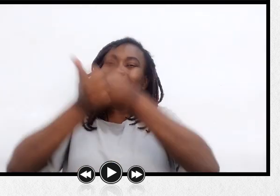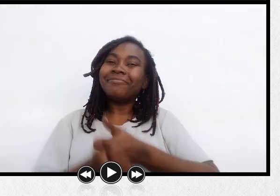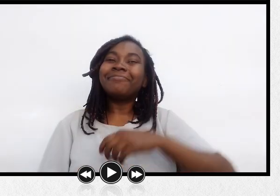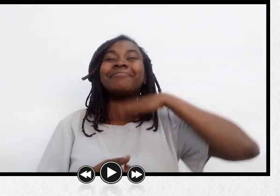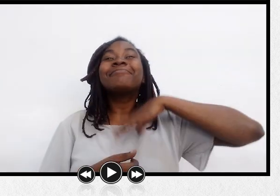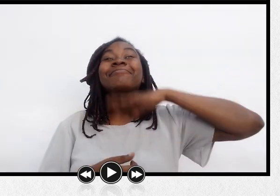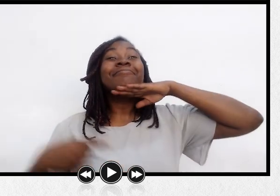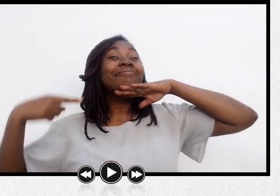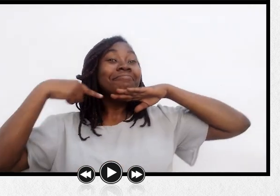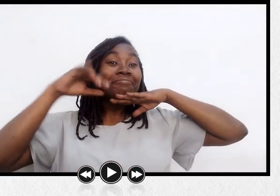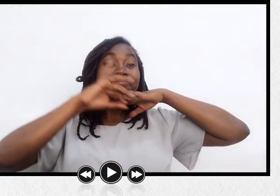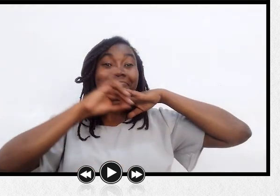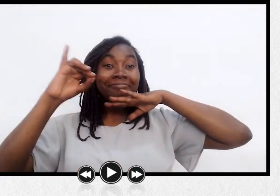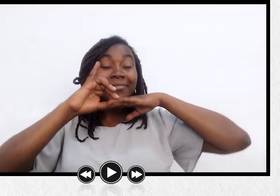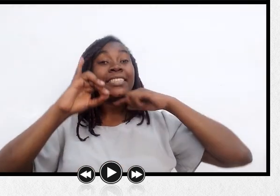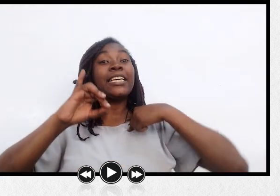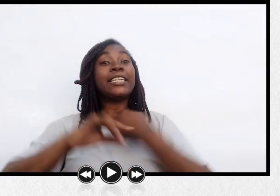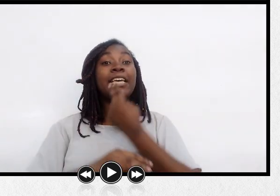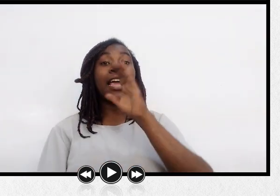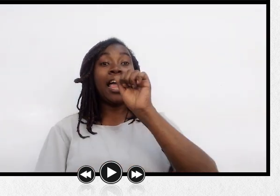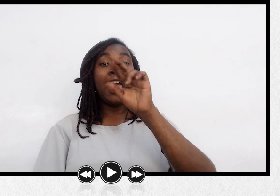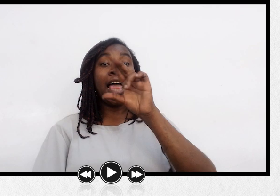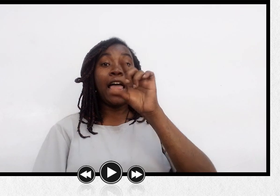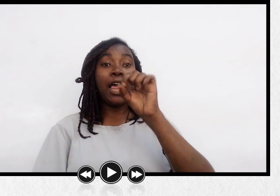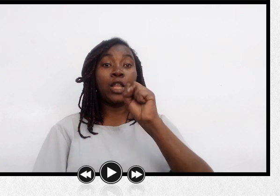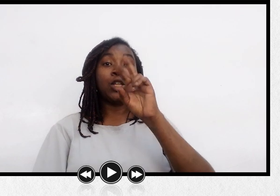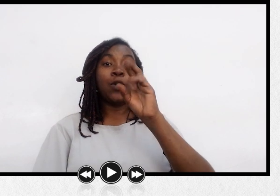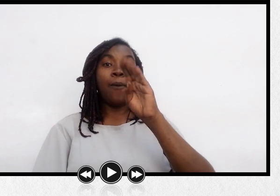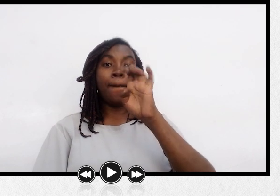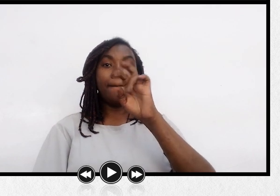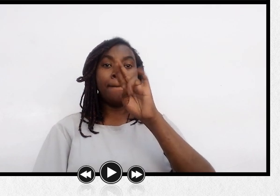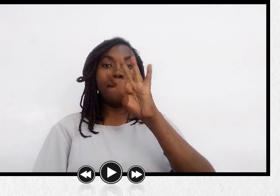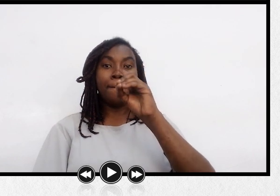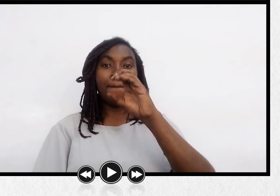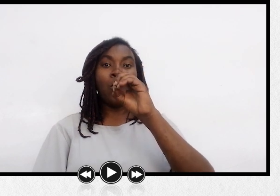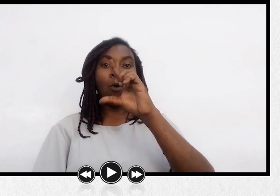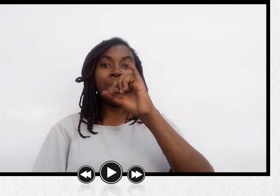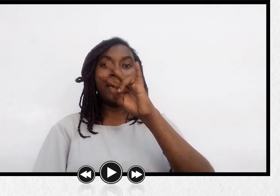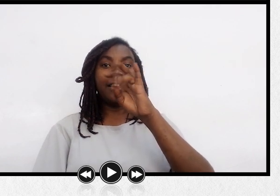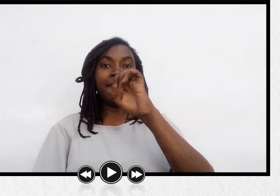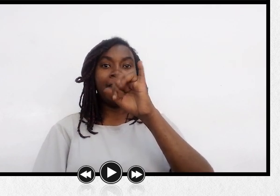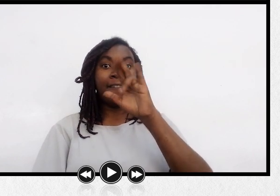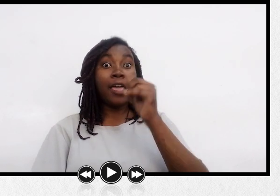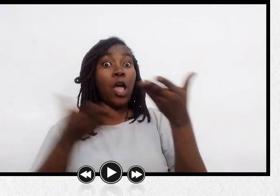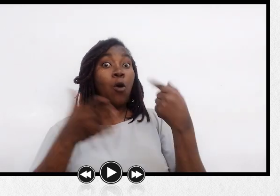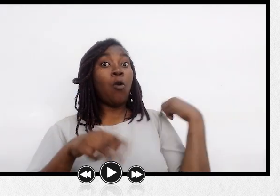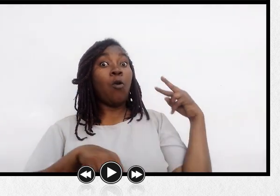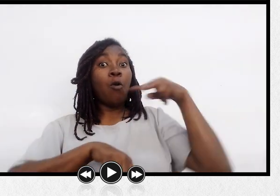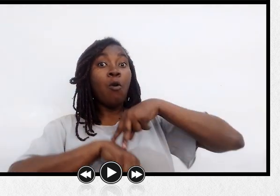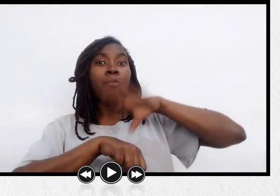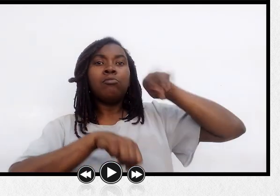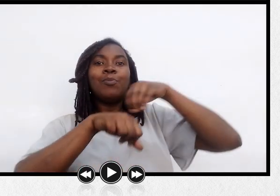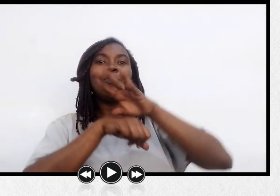será bastante interessante. Eu sou Carlos Roberto de Oliveira, e estou aqui hoje trazendo um pouco desse